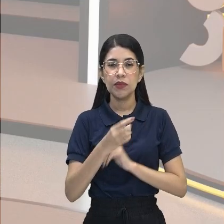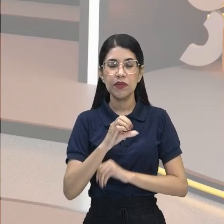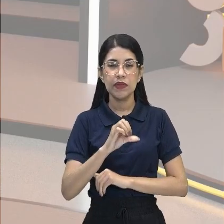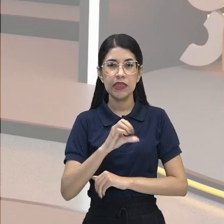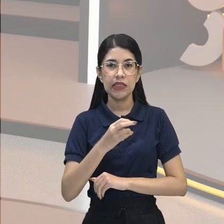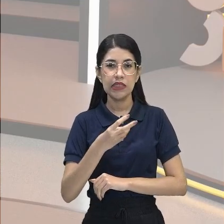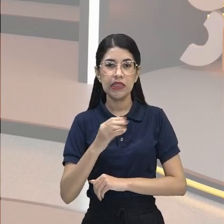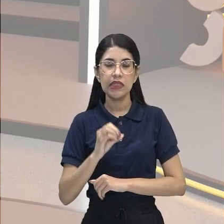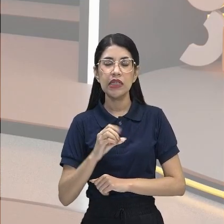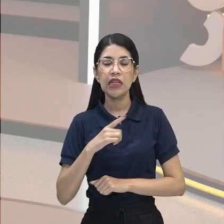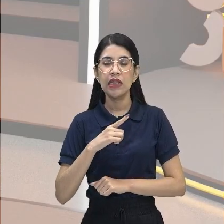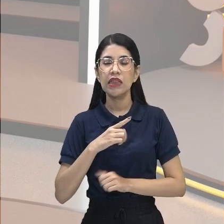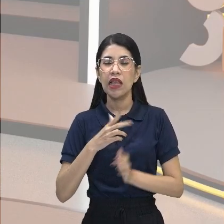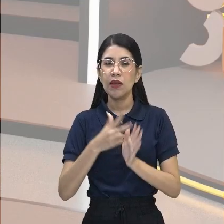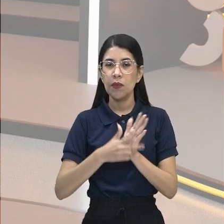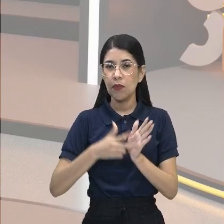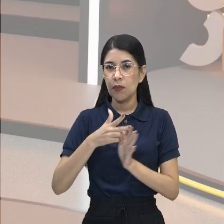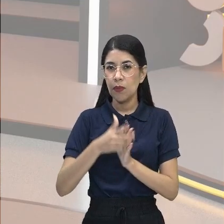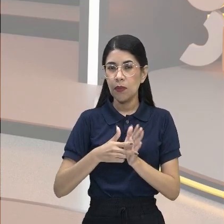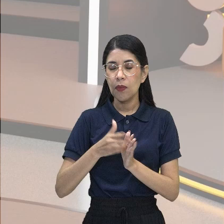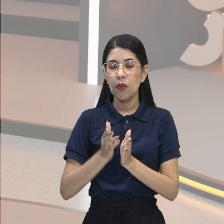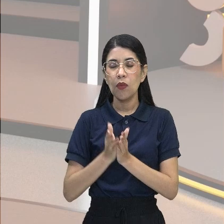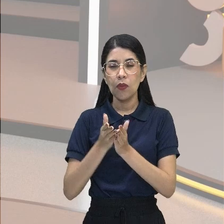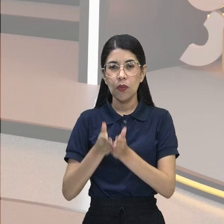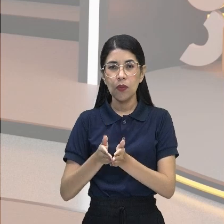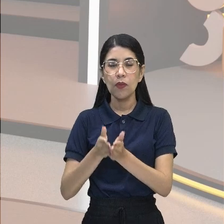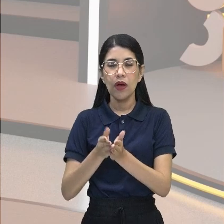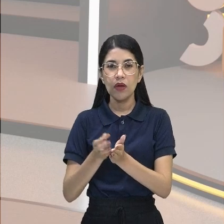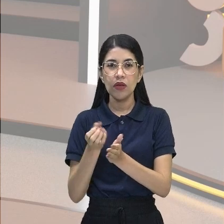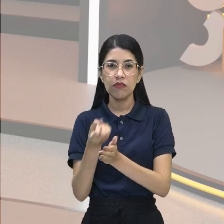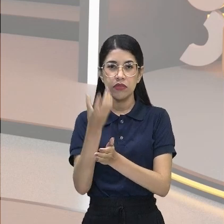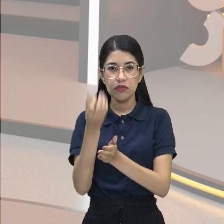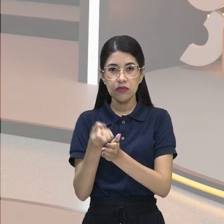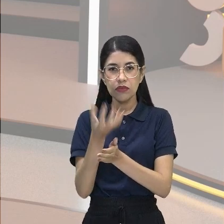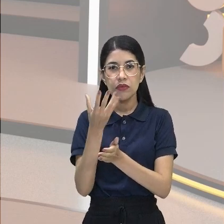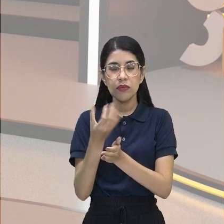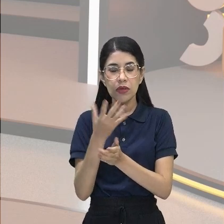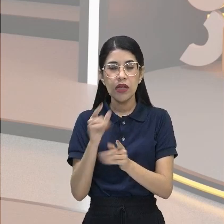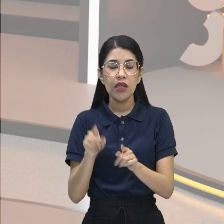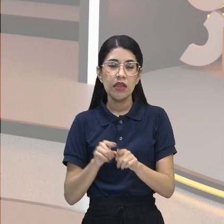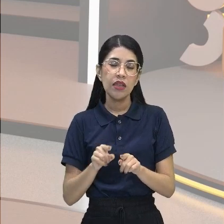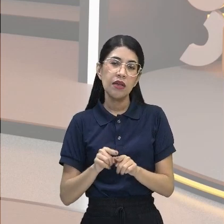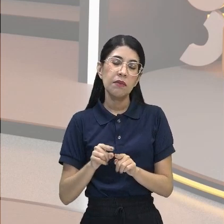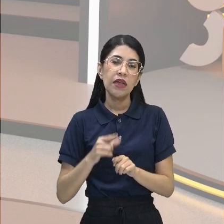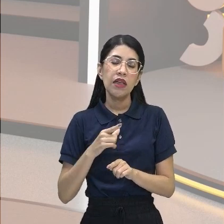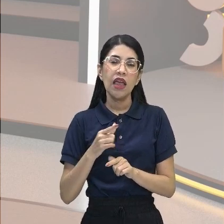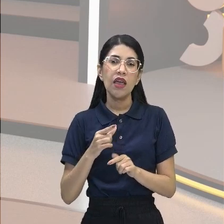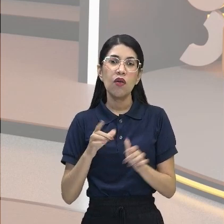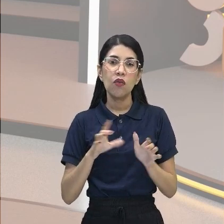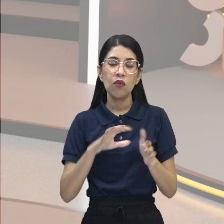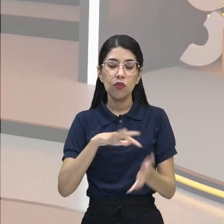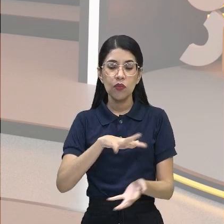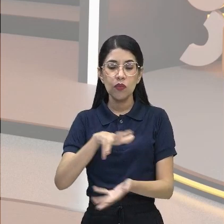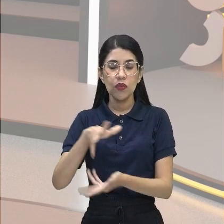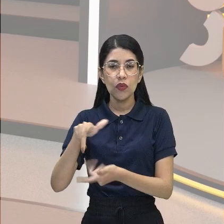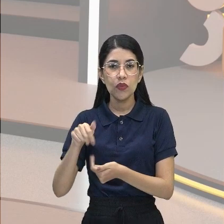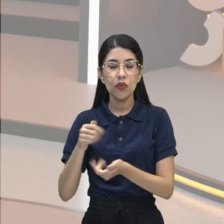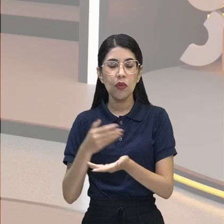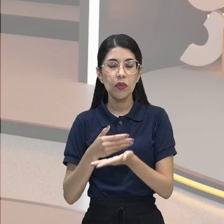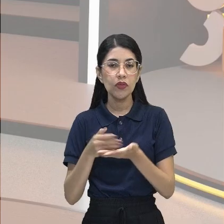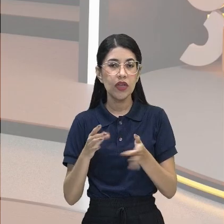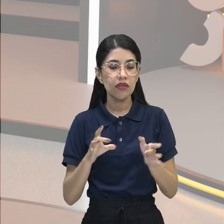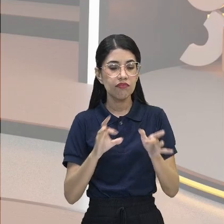locomotivas, os trens, os barcos a vapor, e isso fez com que a gente tivesse ali o mundo se conectando, os lugares